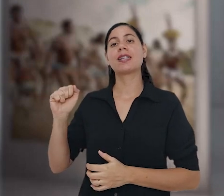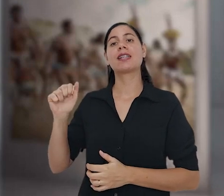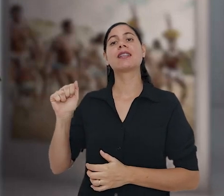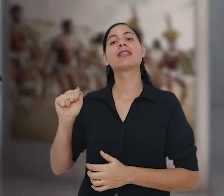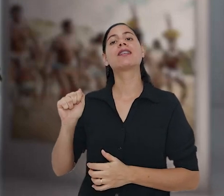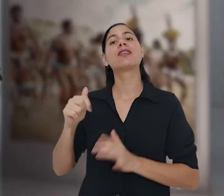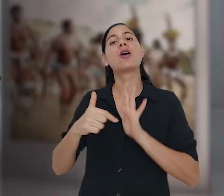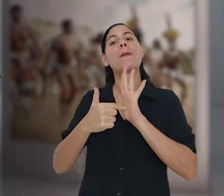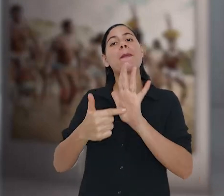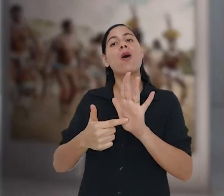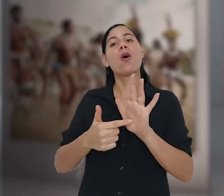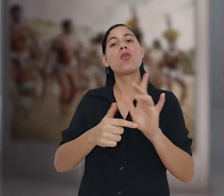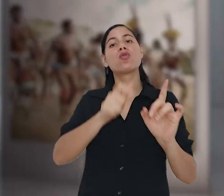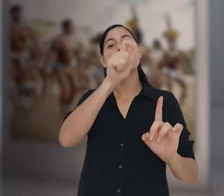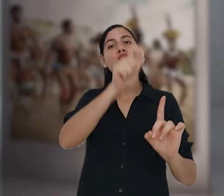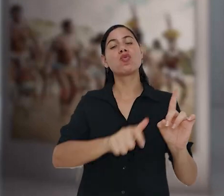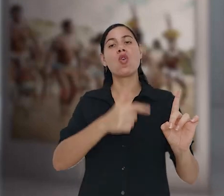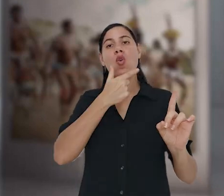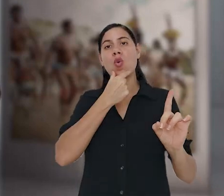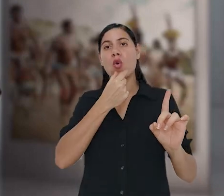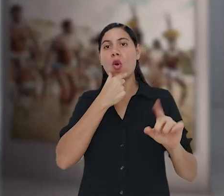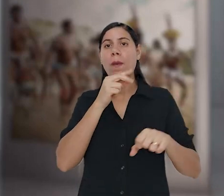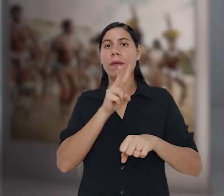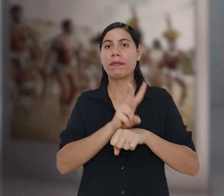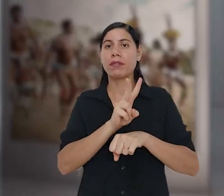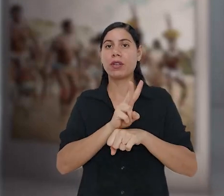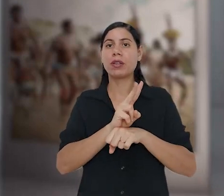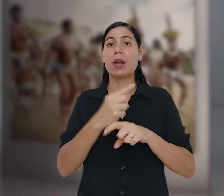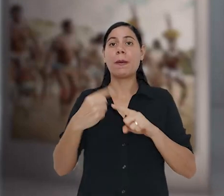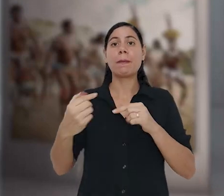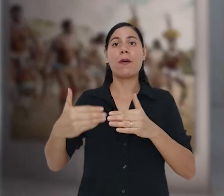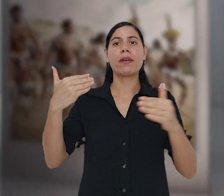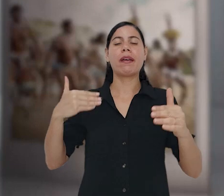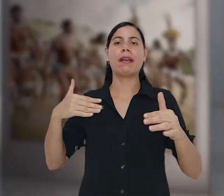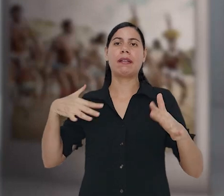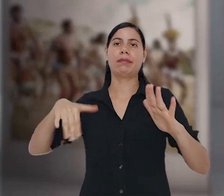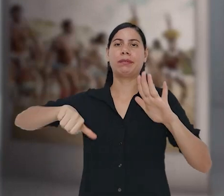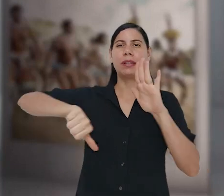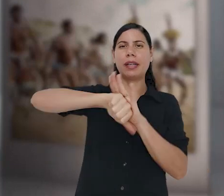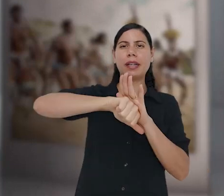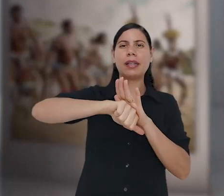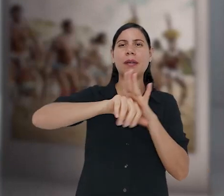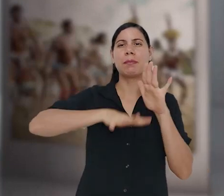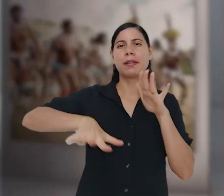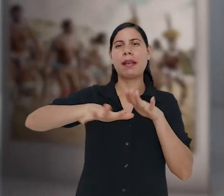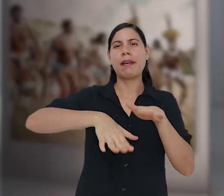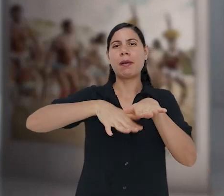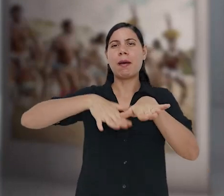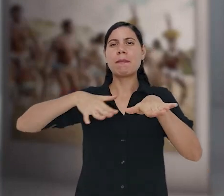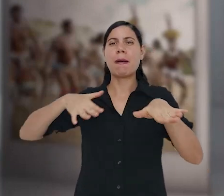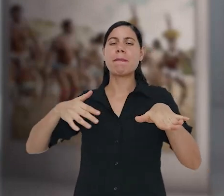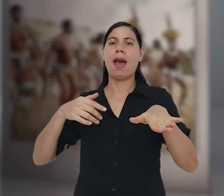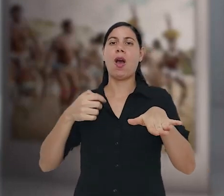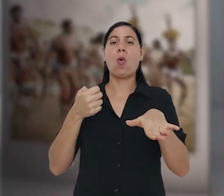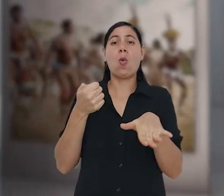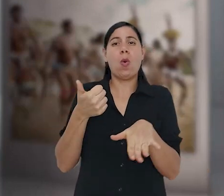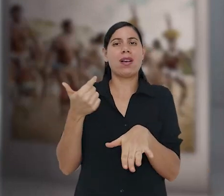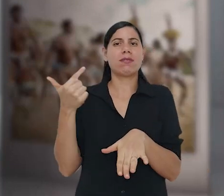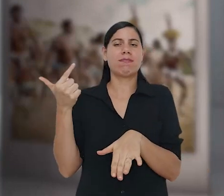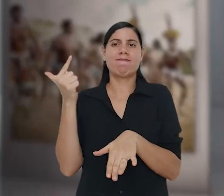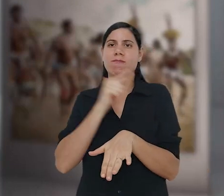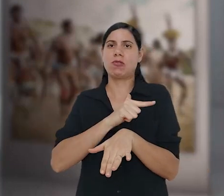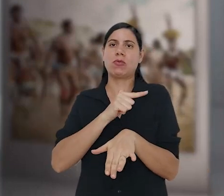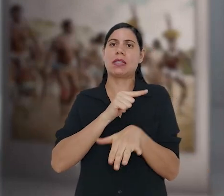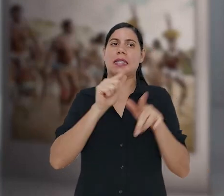caso de um vigilante que, por ter se envolvido em um crime de trânsito, quase não conseguiu o certificado do curso de reciclagem